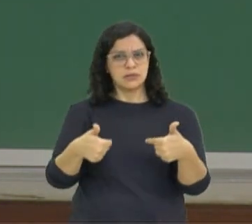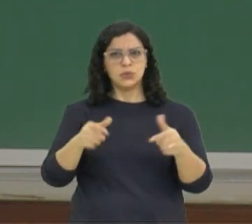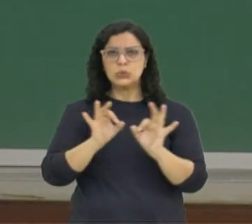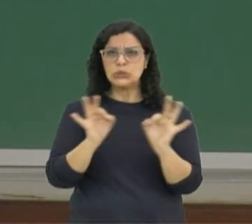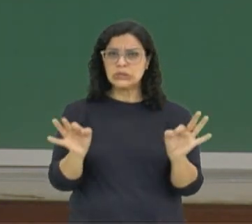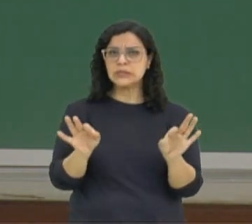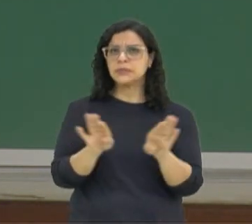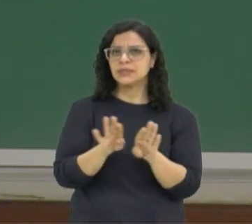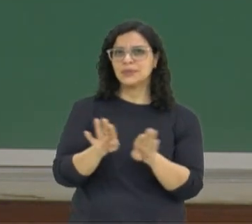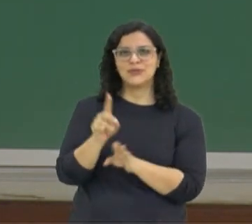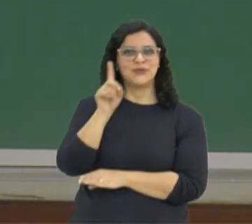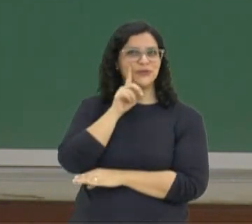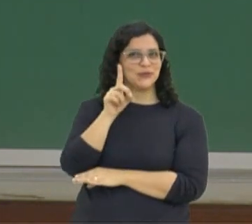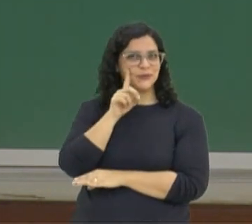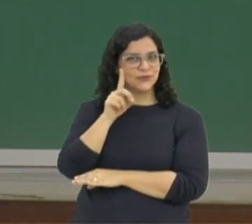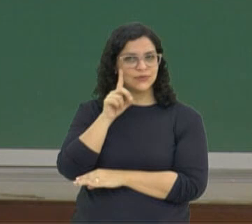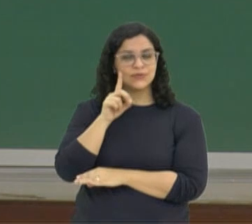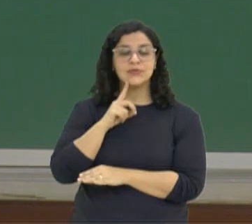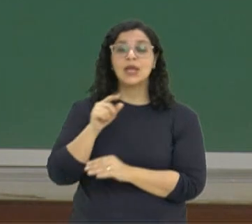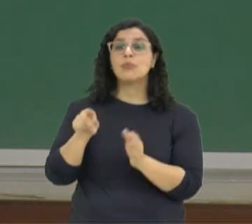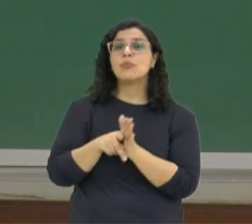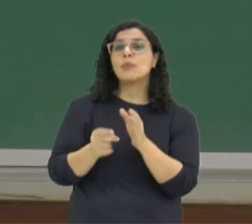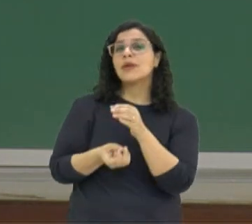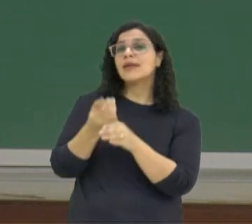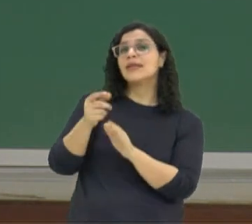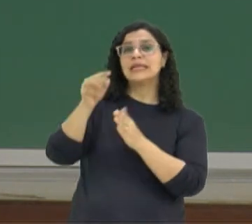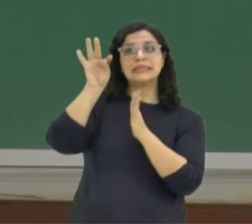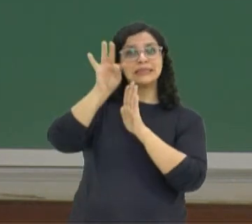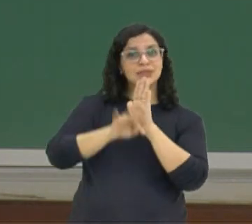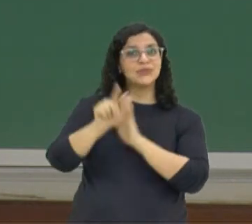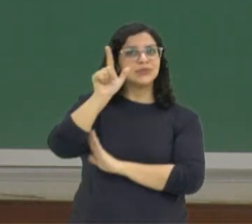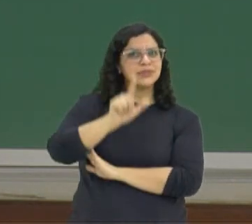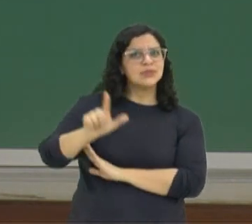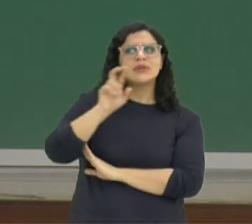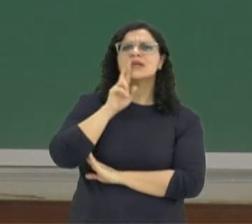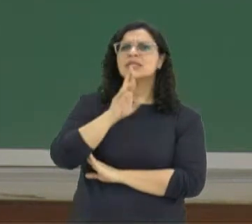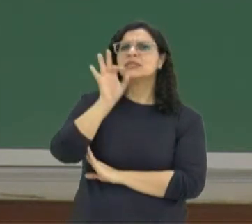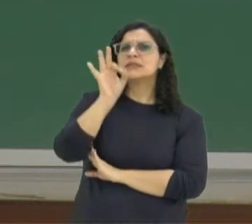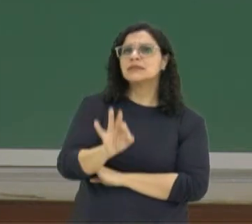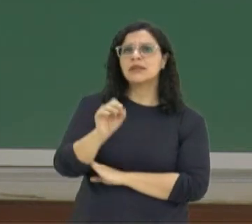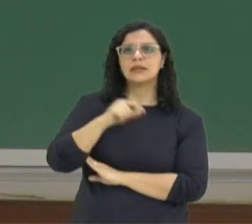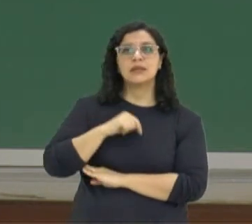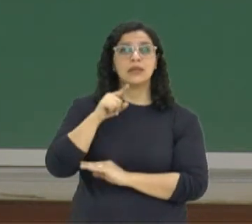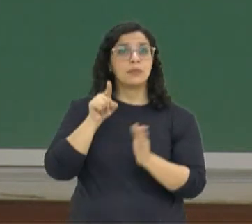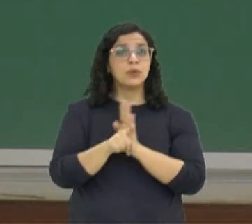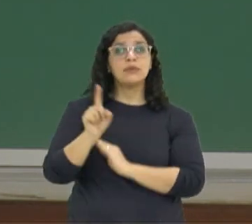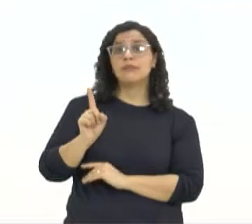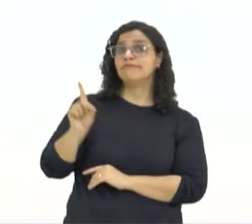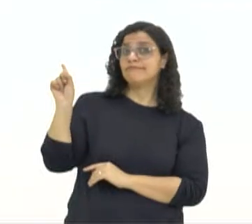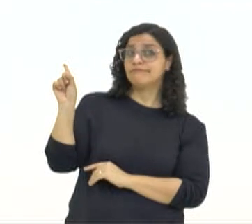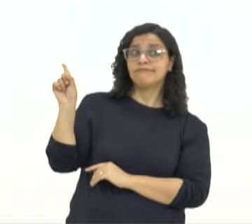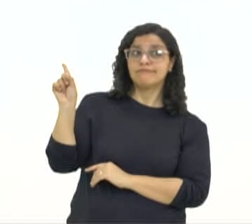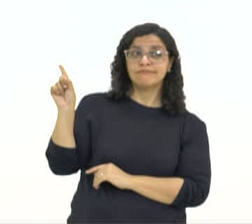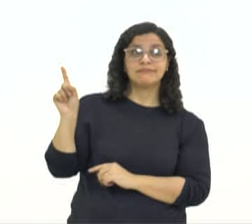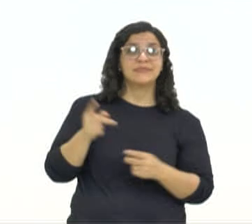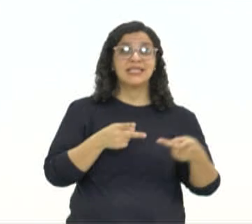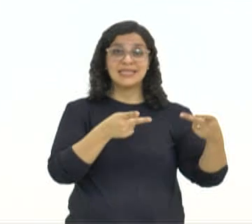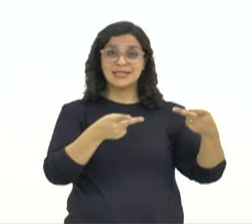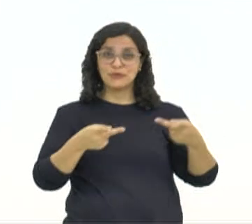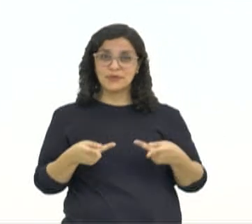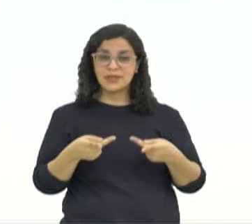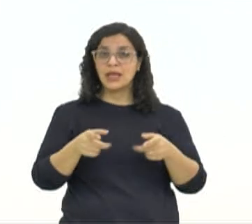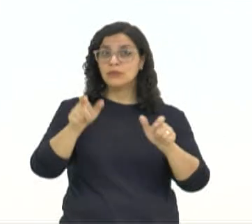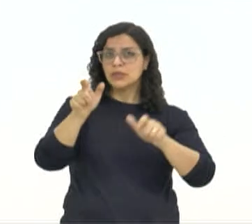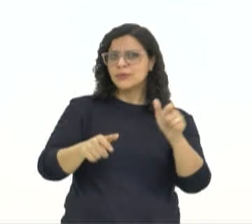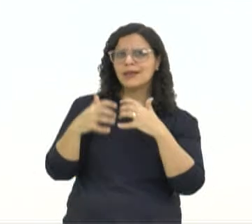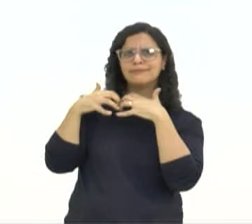ou pequenas ações cotidianas em criação literária. A resposta correta dessa questão é convidando o leitor